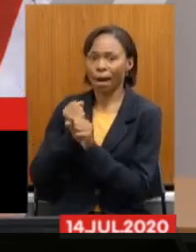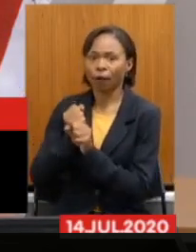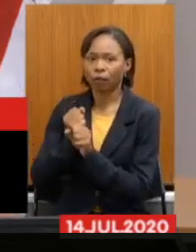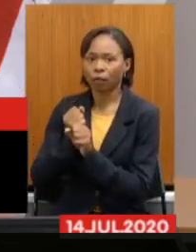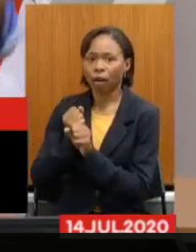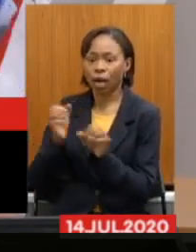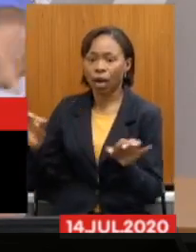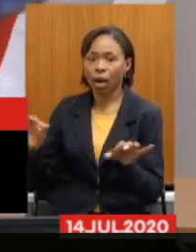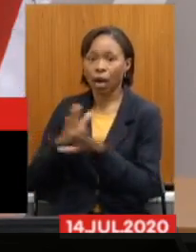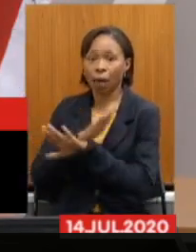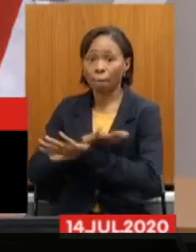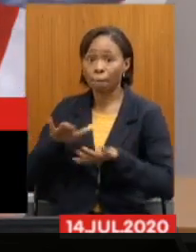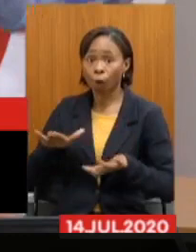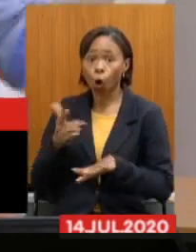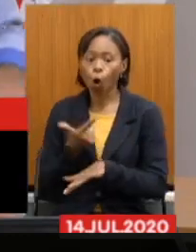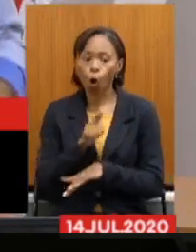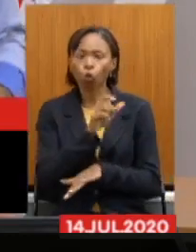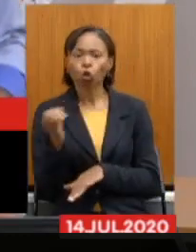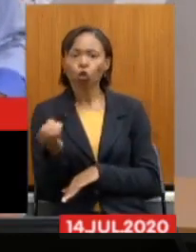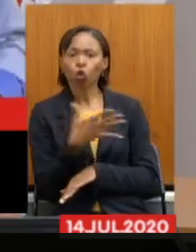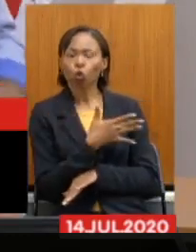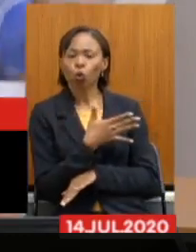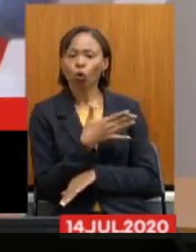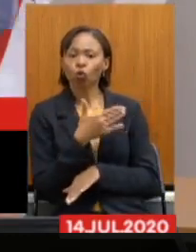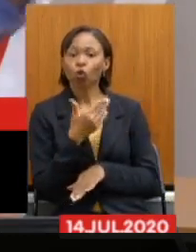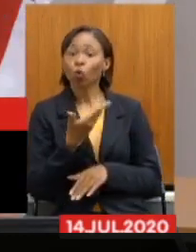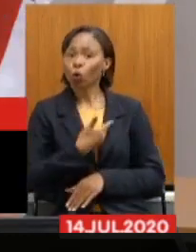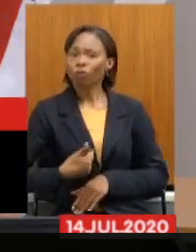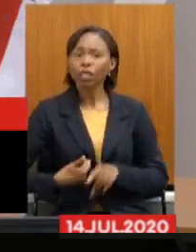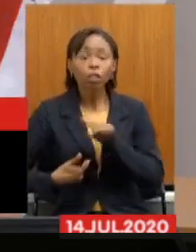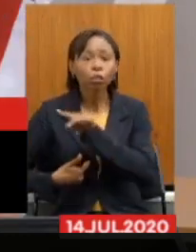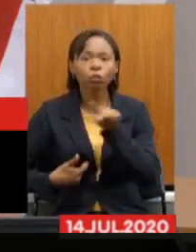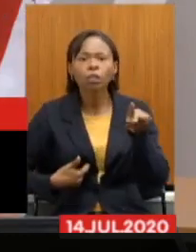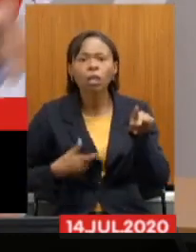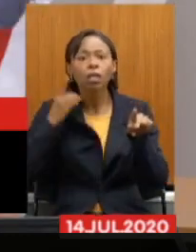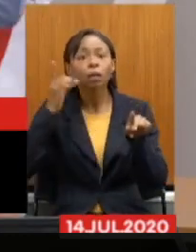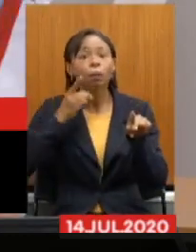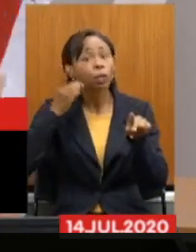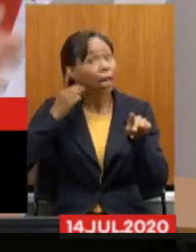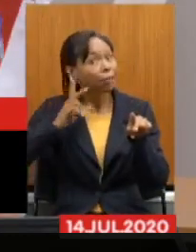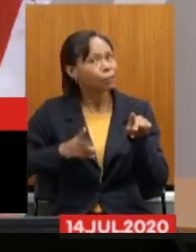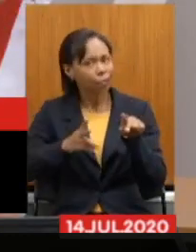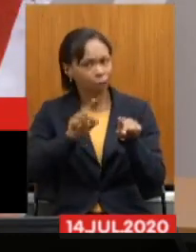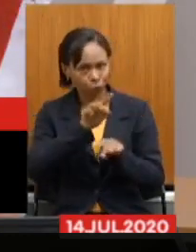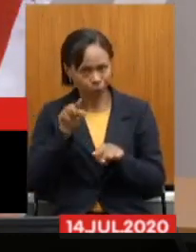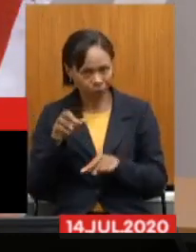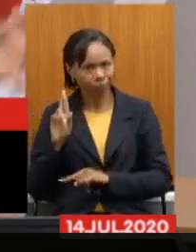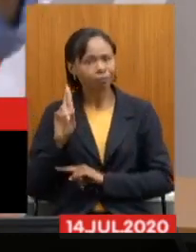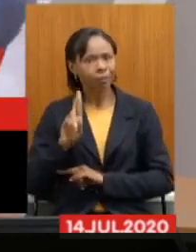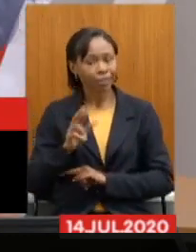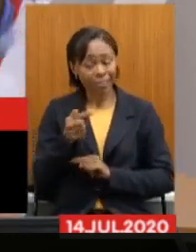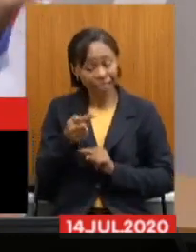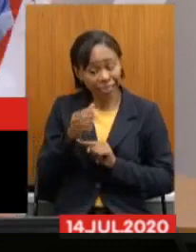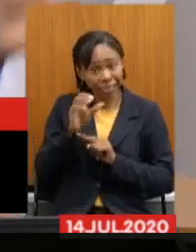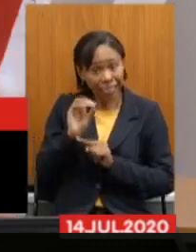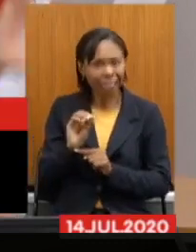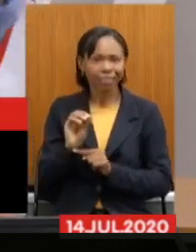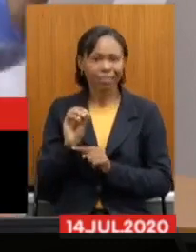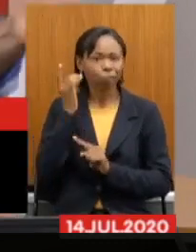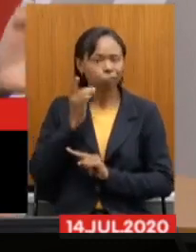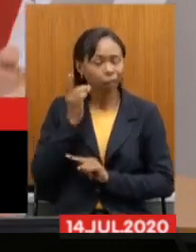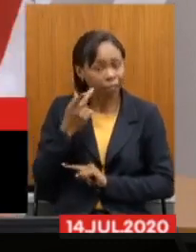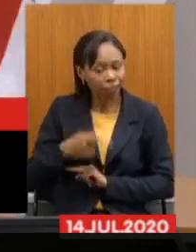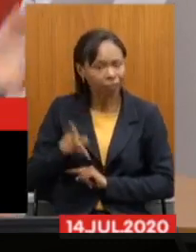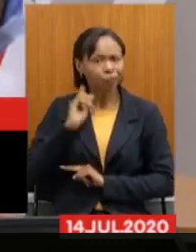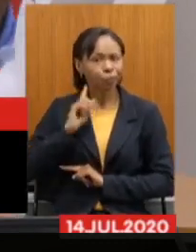governo. Mas vocês continuarão nossos deputados. Vocês nos representam. Os 77 deputados de Minas, homens e mulheres eleitos